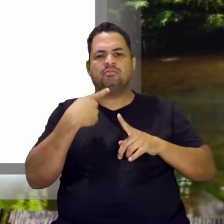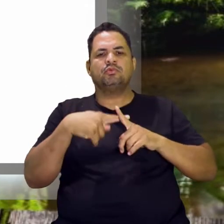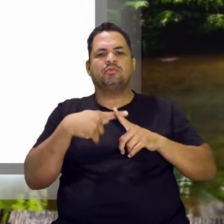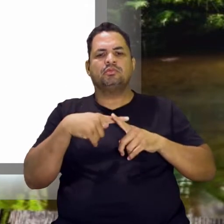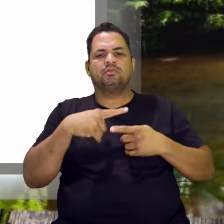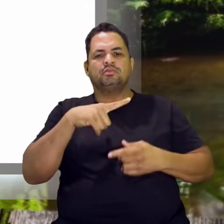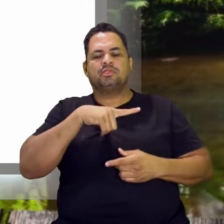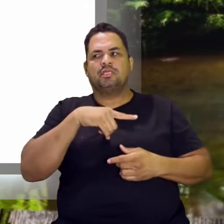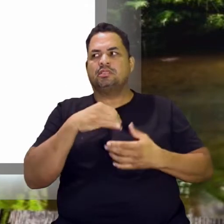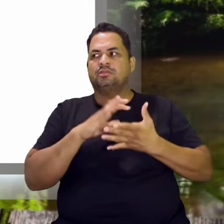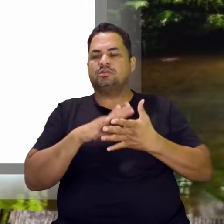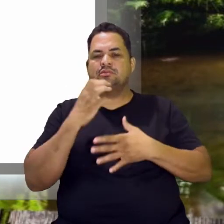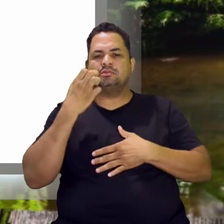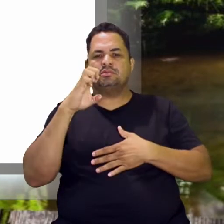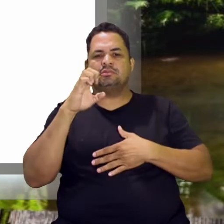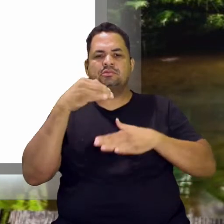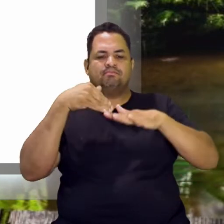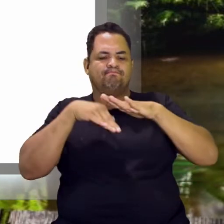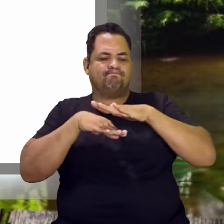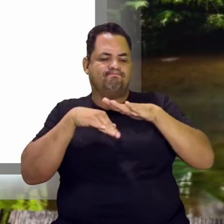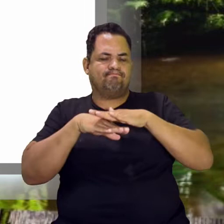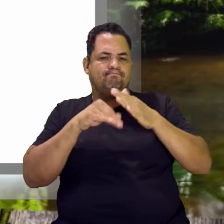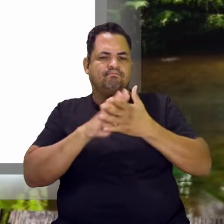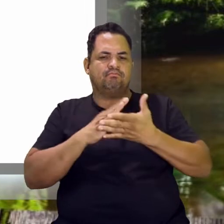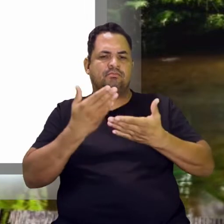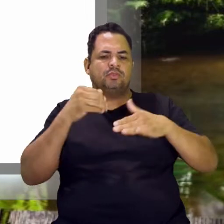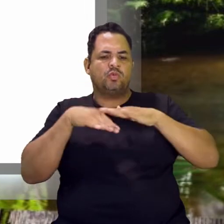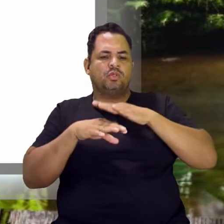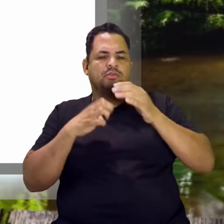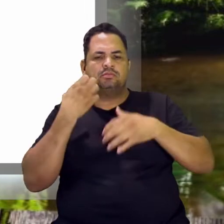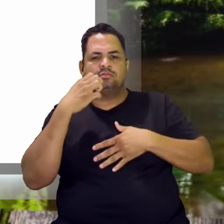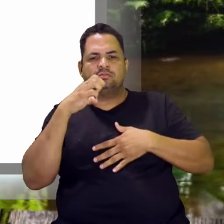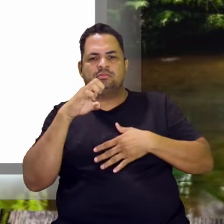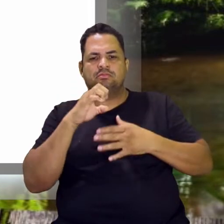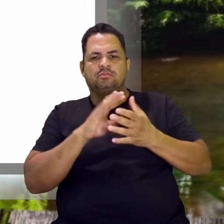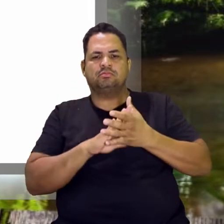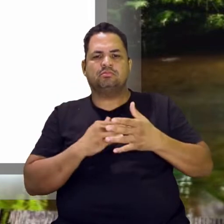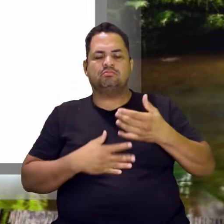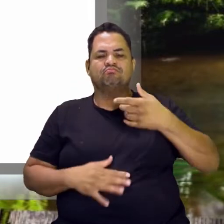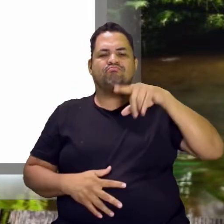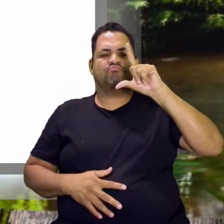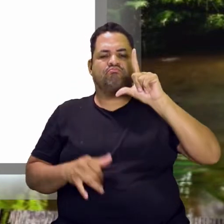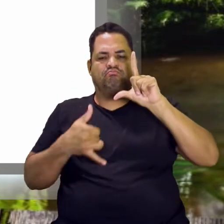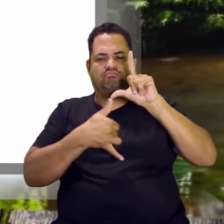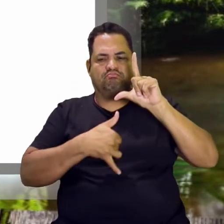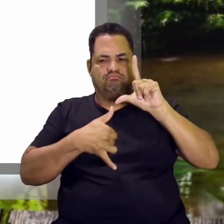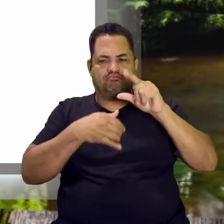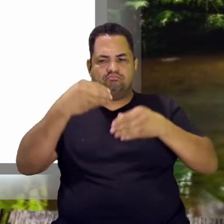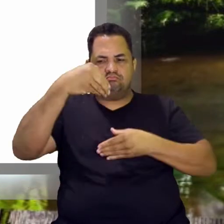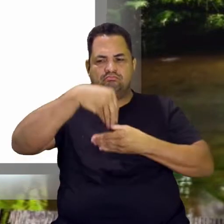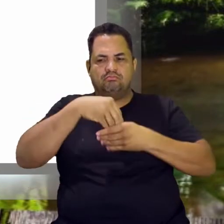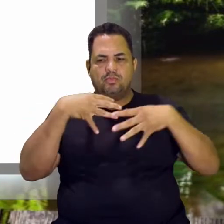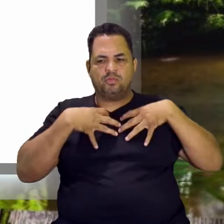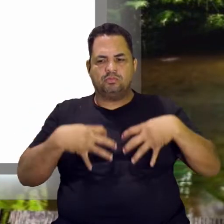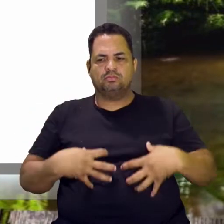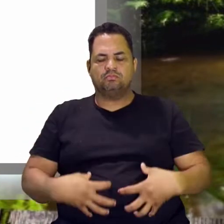energia, tem aquilo que vai ser de reserva, estocado na forma de lipídio no nosso organismo. Então, quando não tem